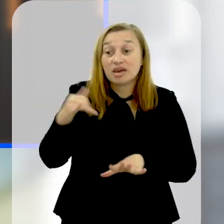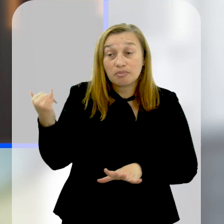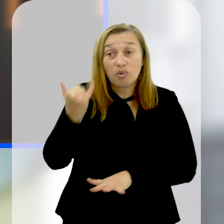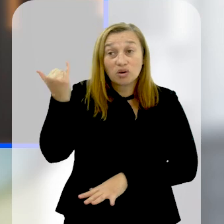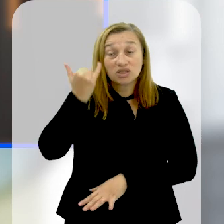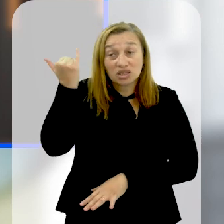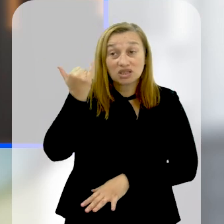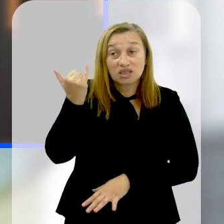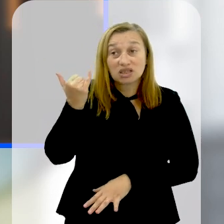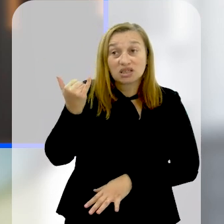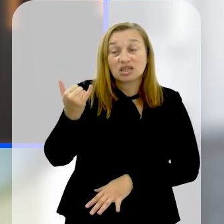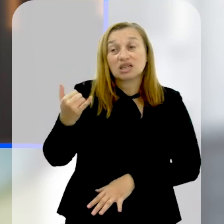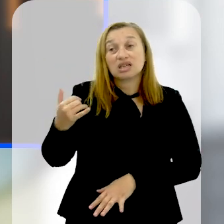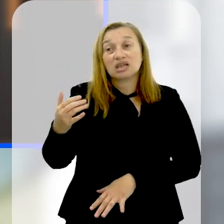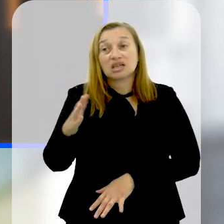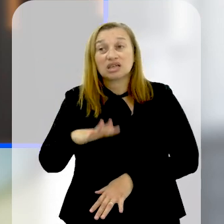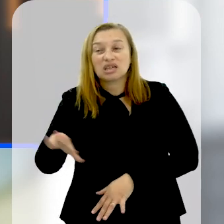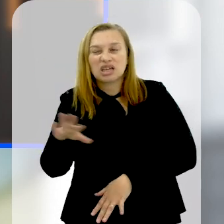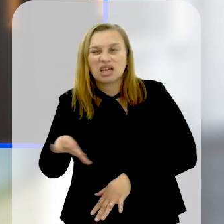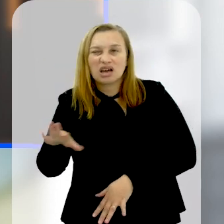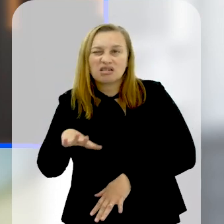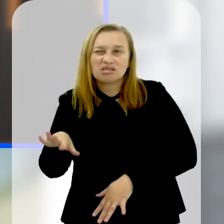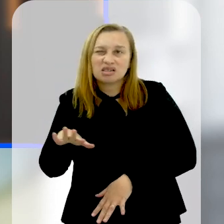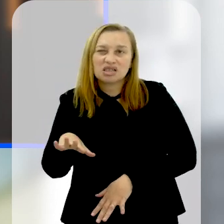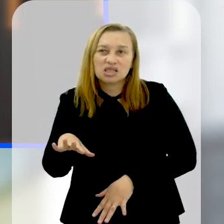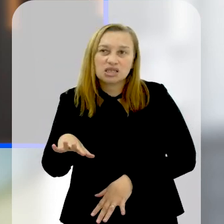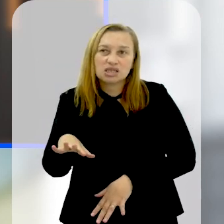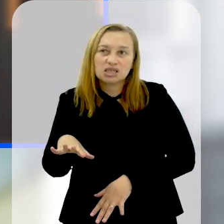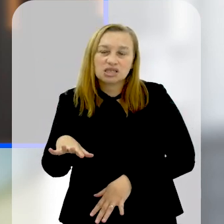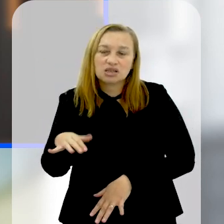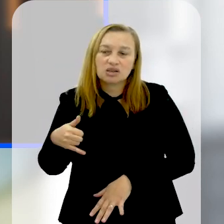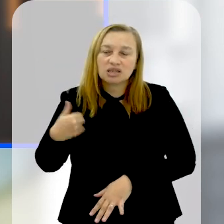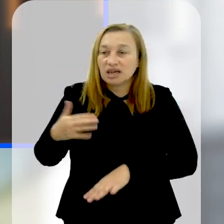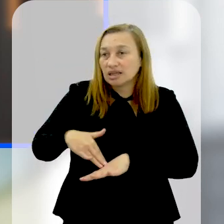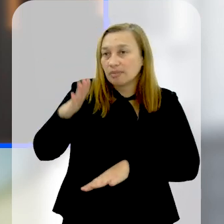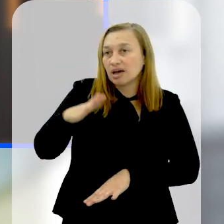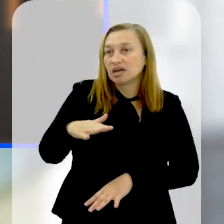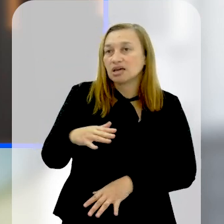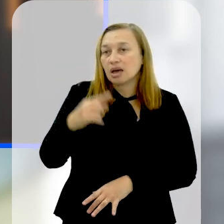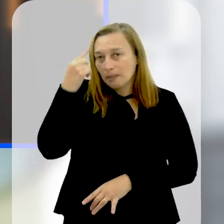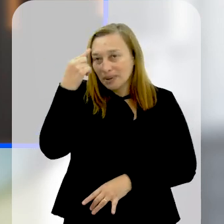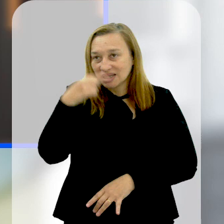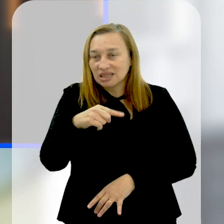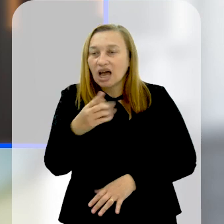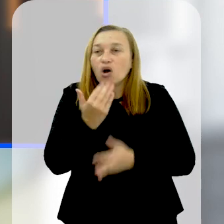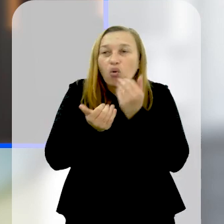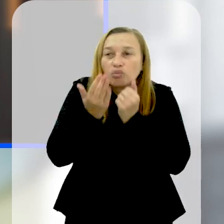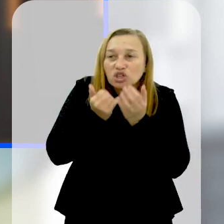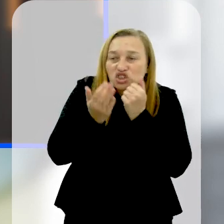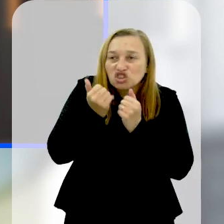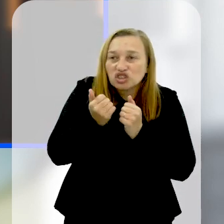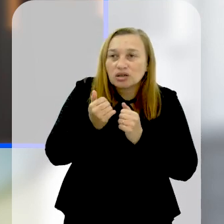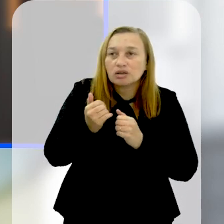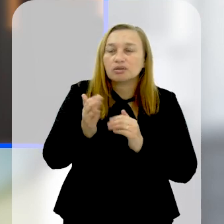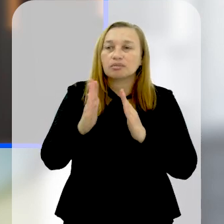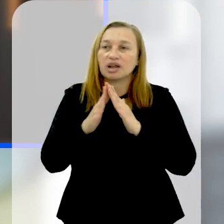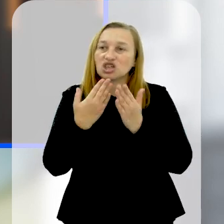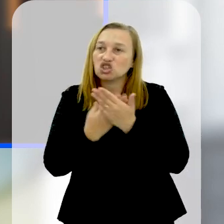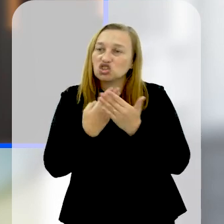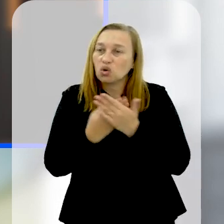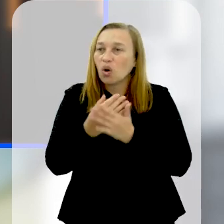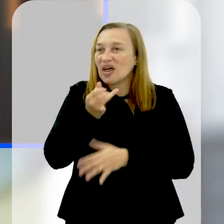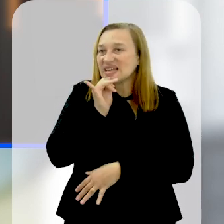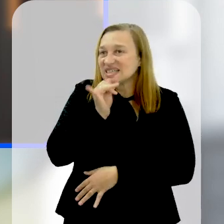muito relevante, aí crianças com, né, um pouquinho mais de idade, quando as mães começam a mandar o lanchinho para a escola,